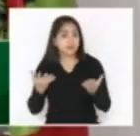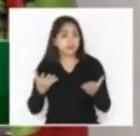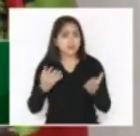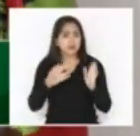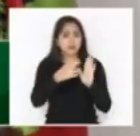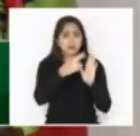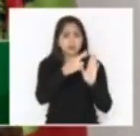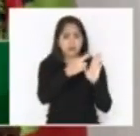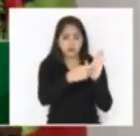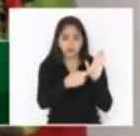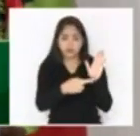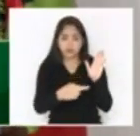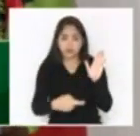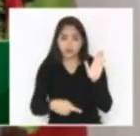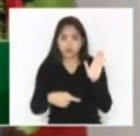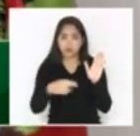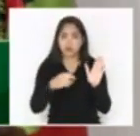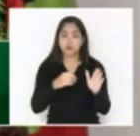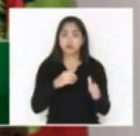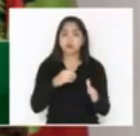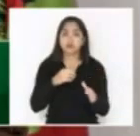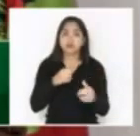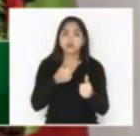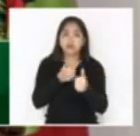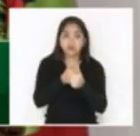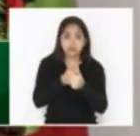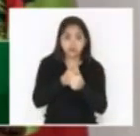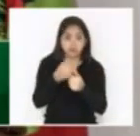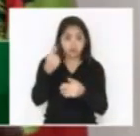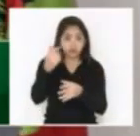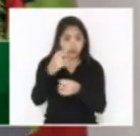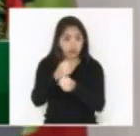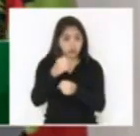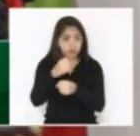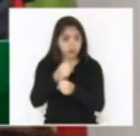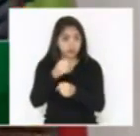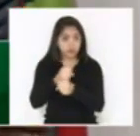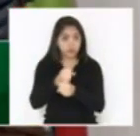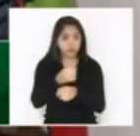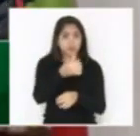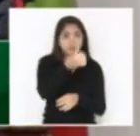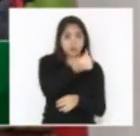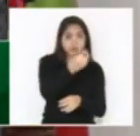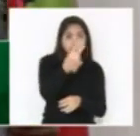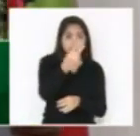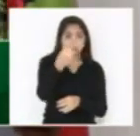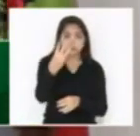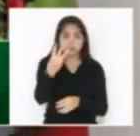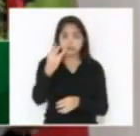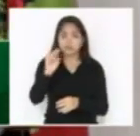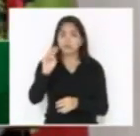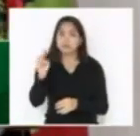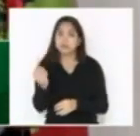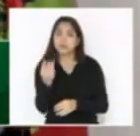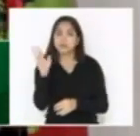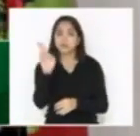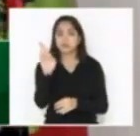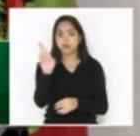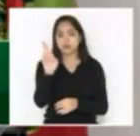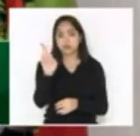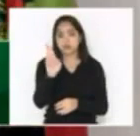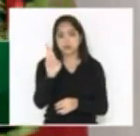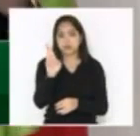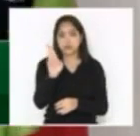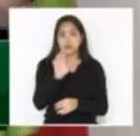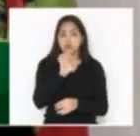de Contas do Estado de Santa Catarina demonstra que em 2016 foram 623 milhões. Só